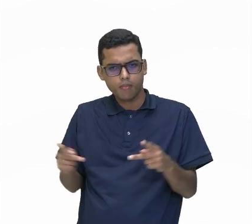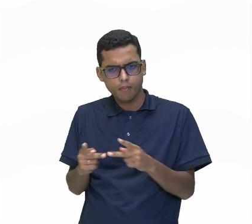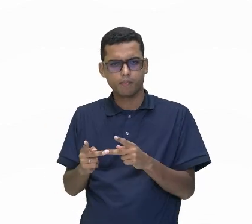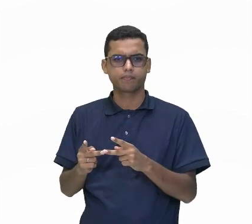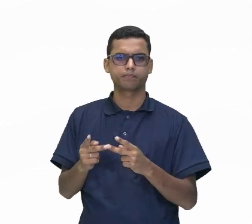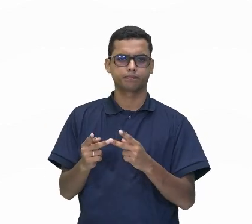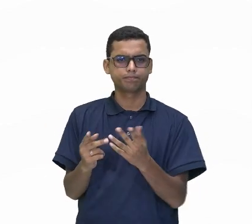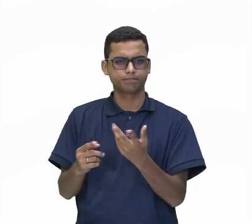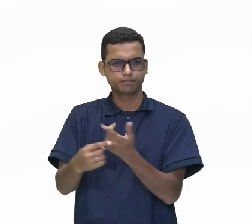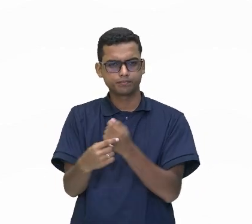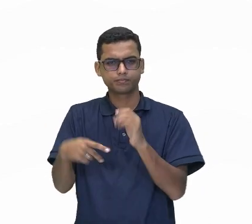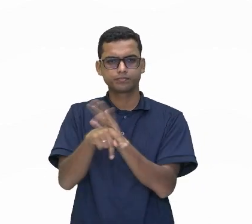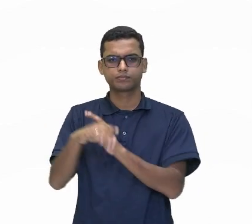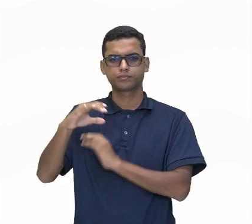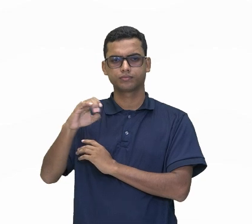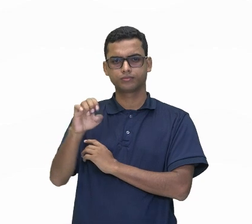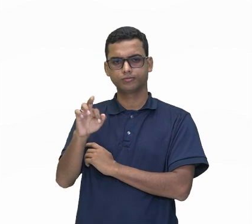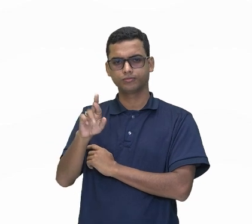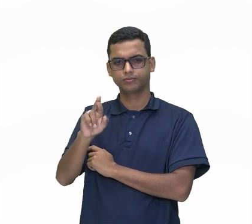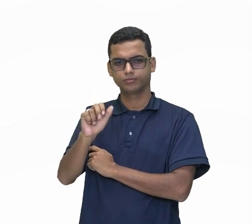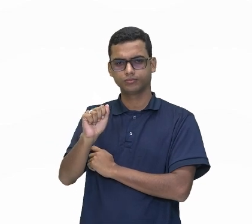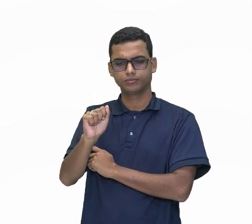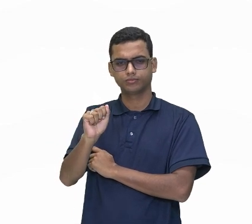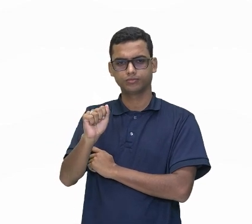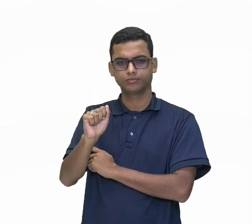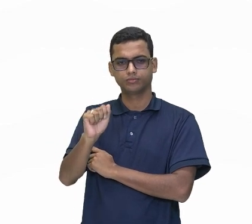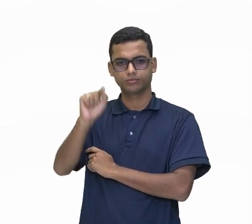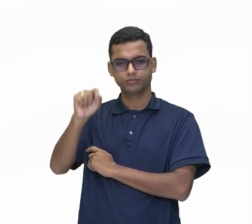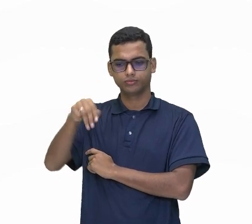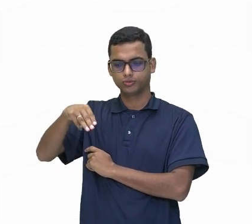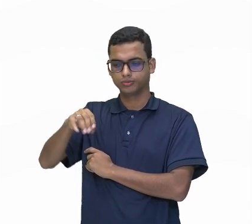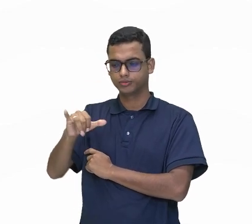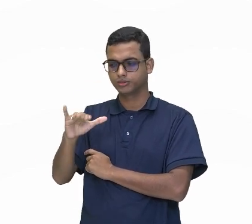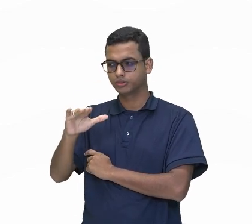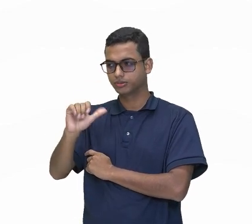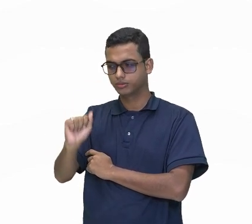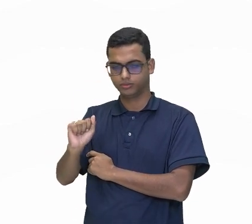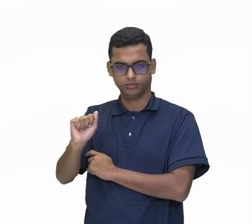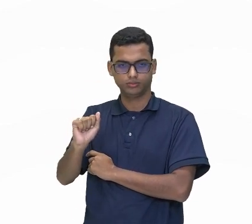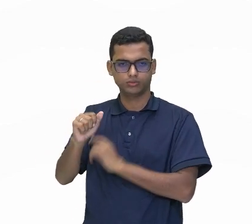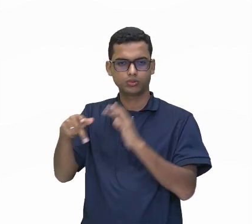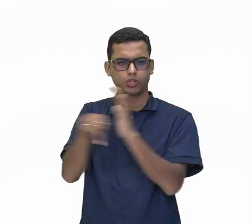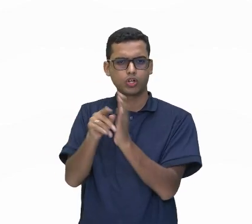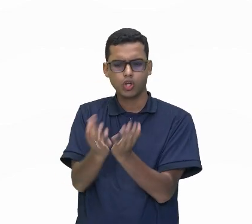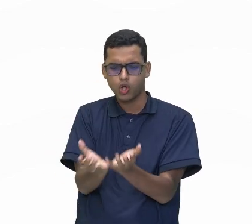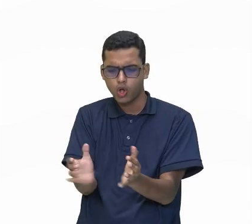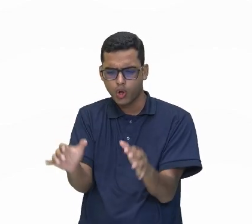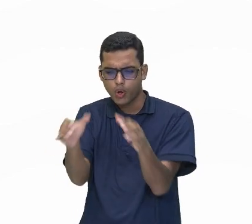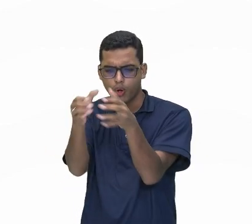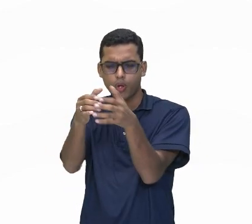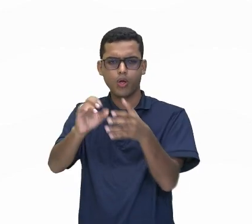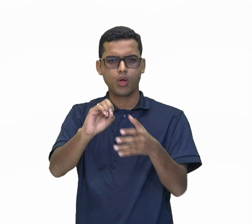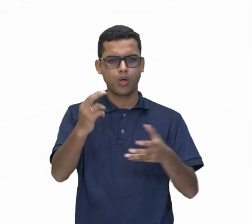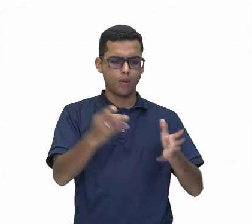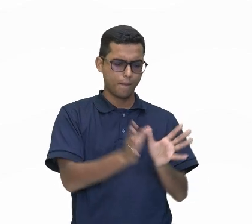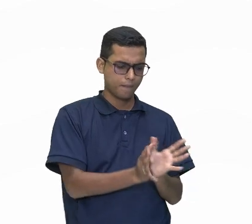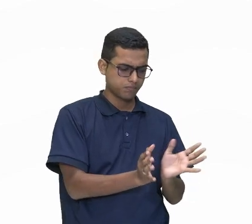Não é só o prato de cerâmica, a panela, o vaso, tudo tem